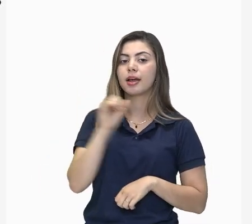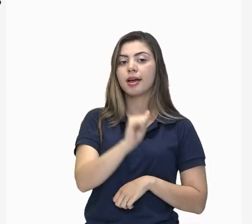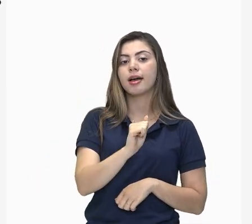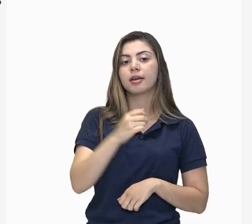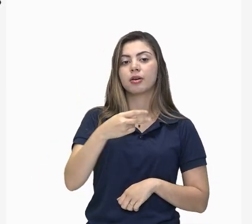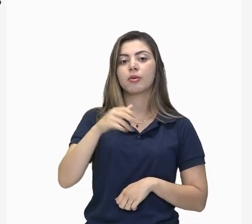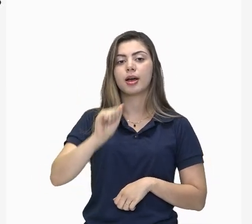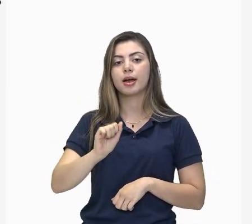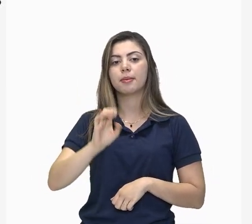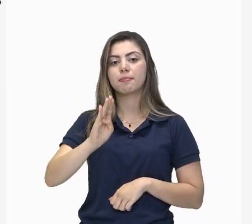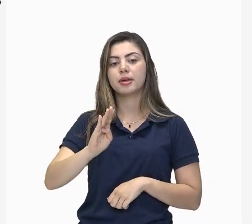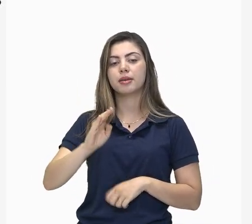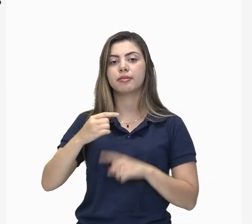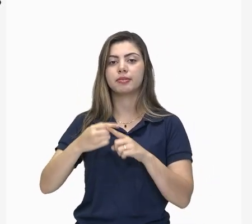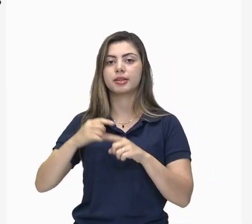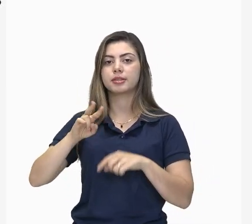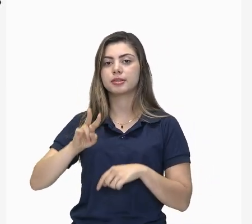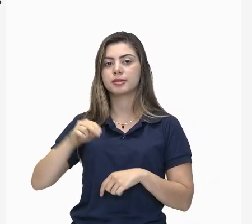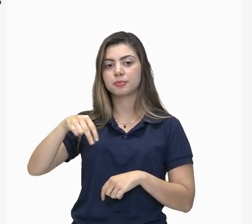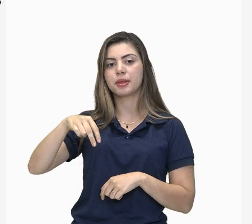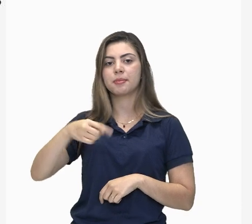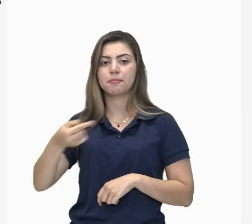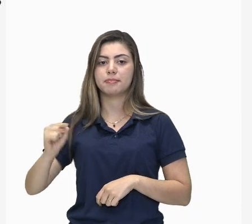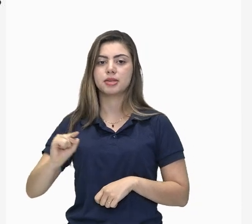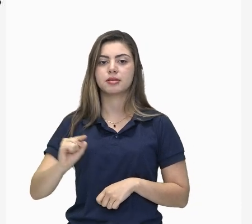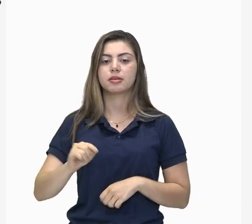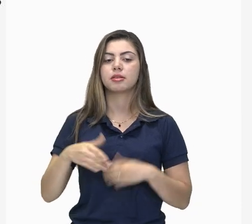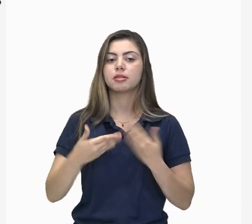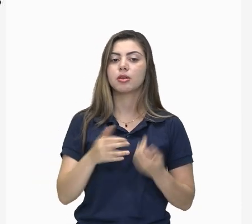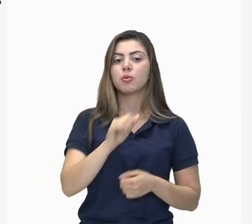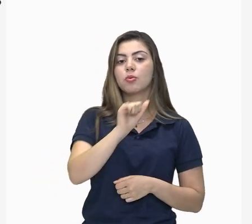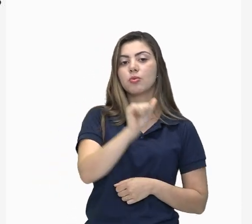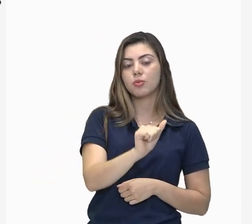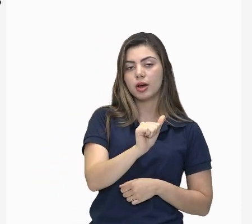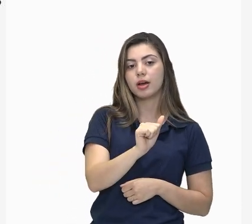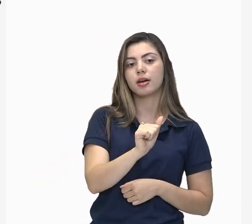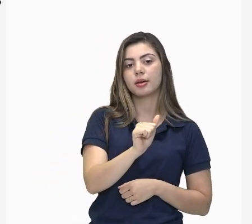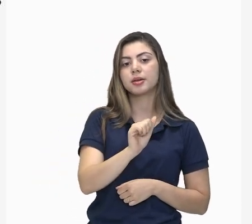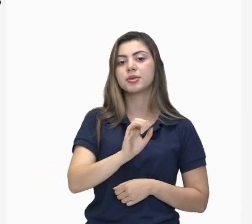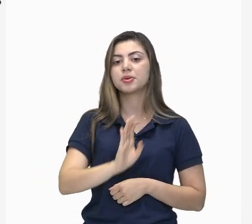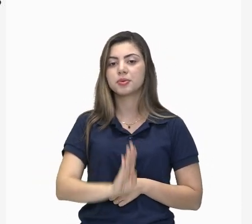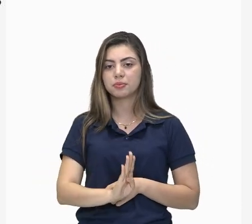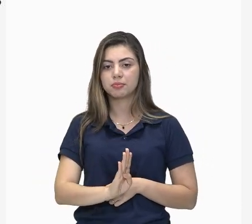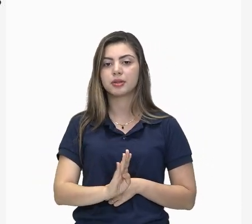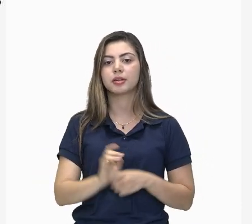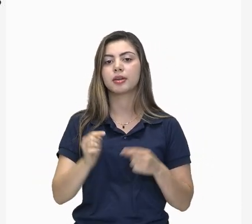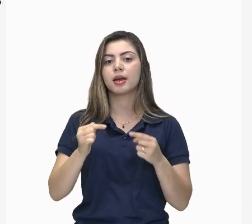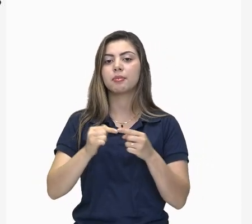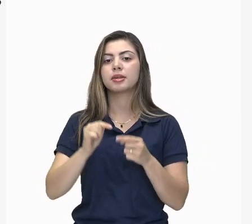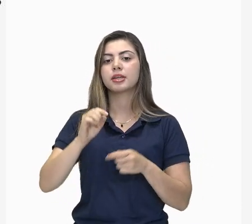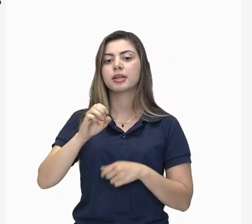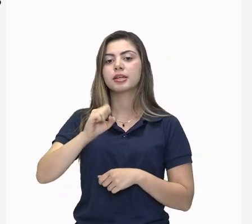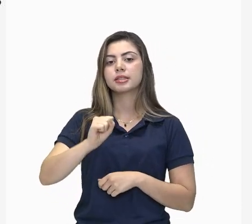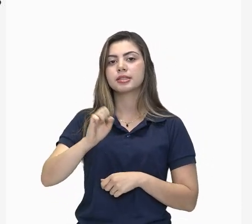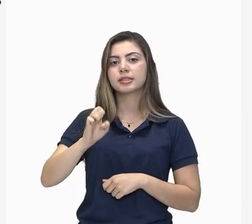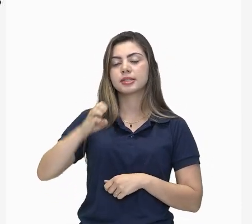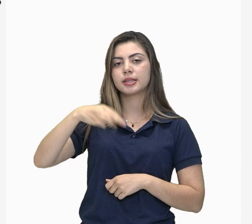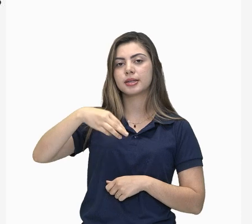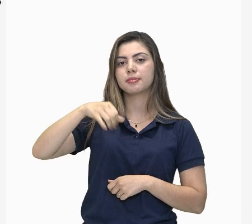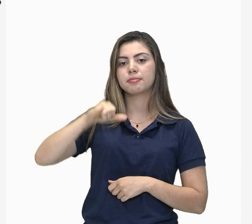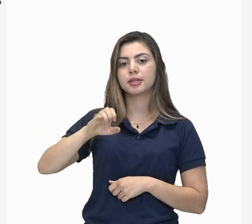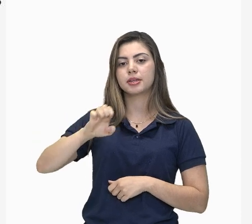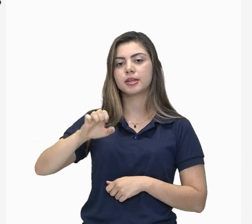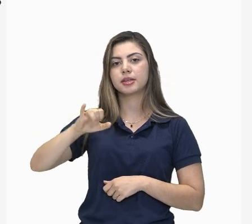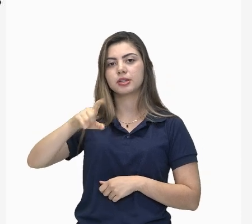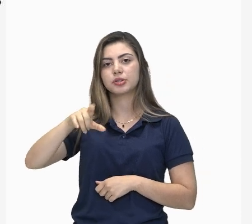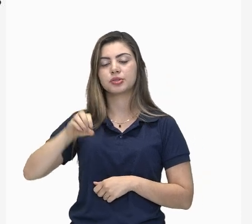vezes π, né? O A é o semi-eixo e o B também é o semi-eixo. Então, pega ali metade dos valores, coloca